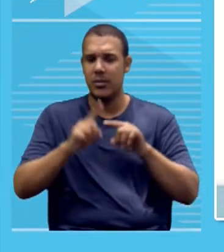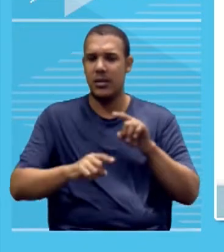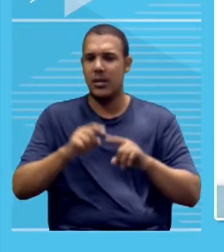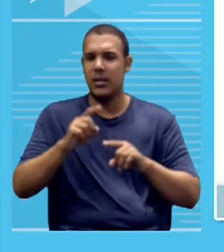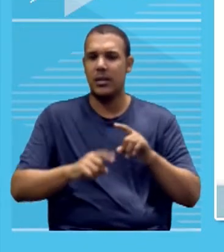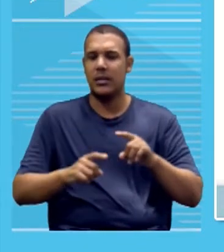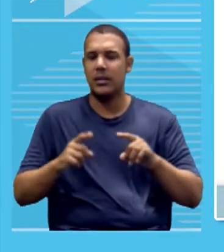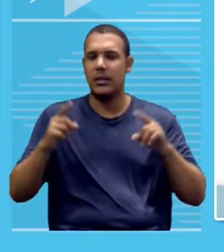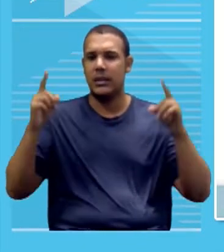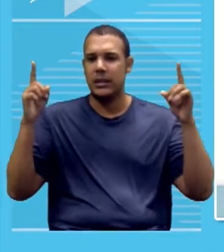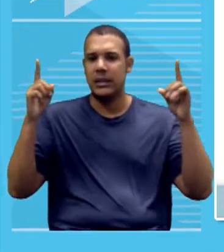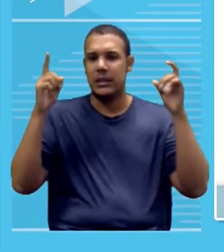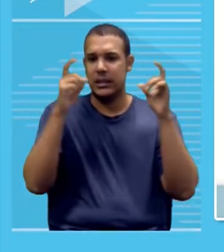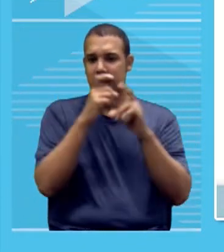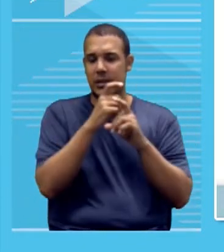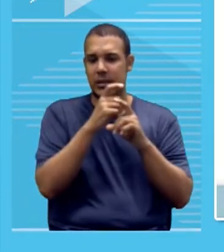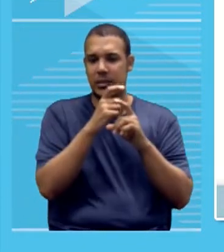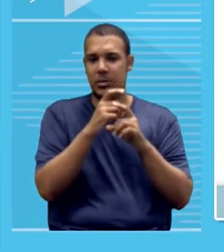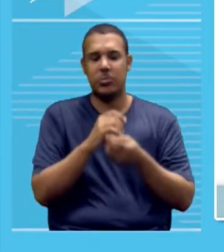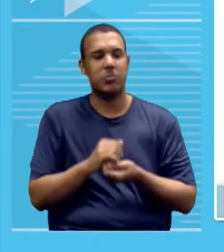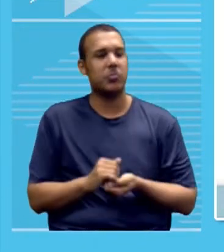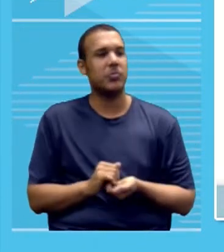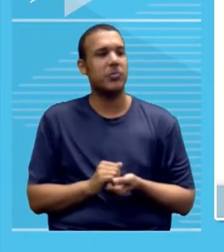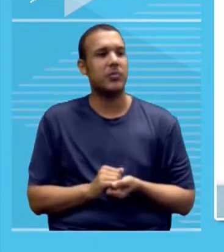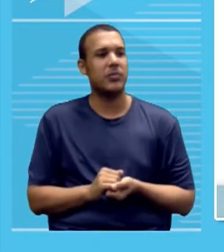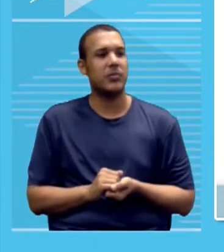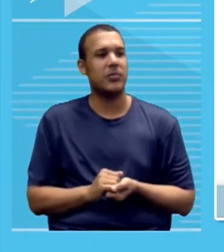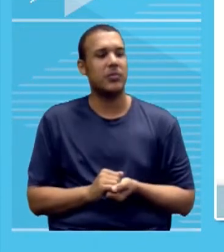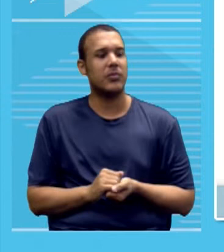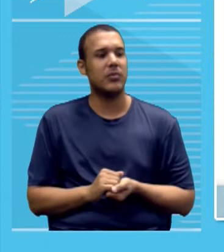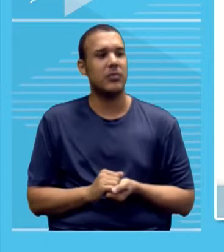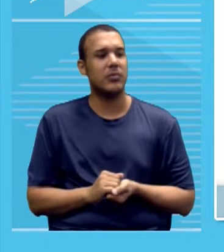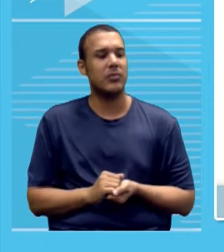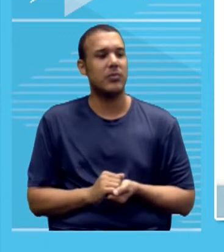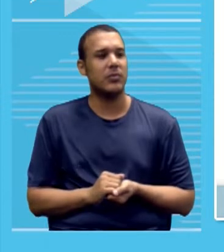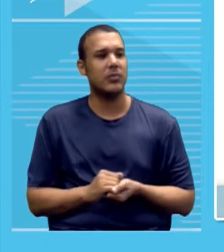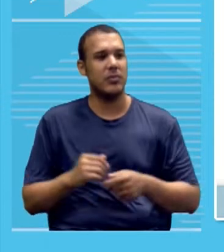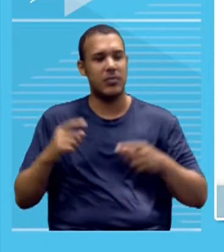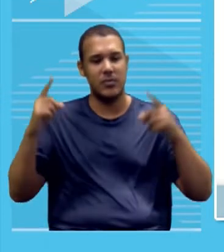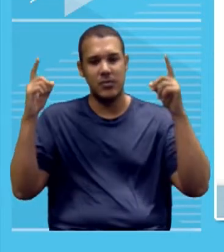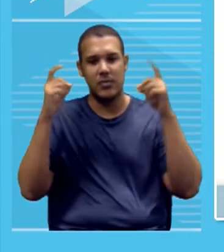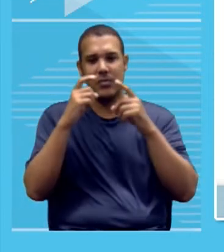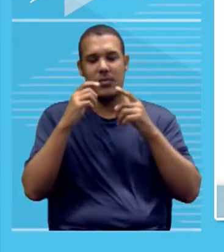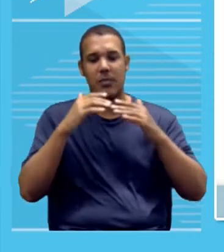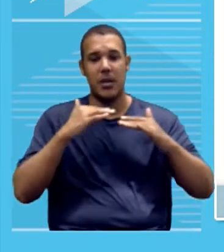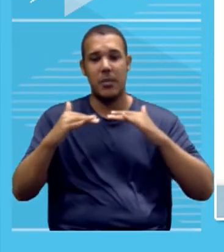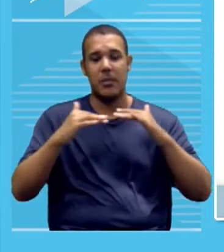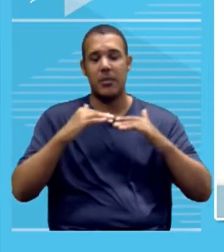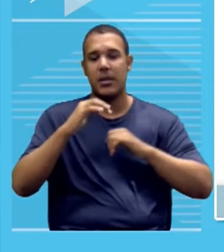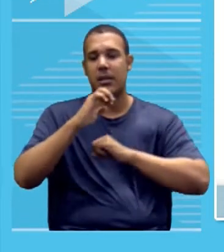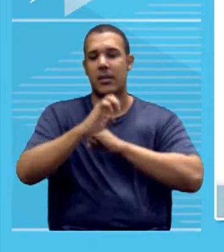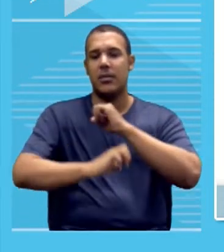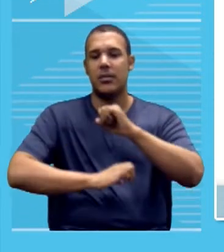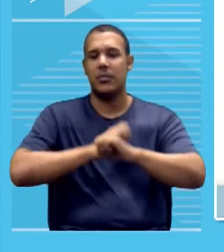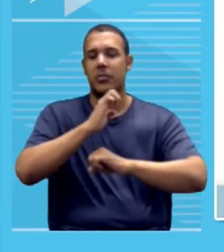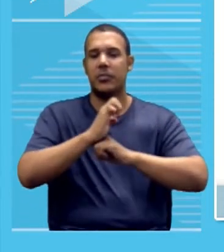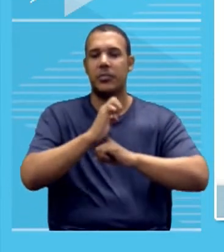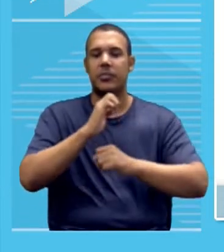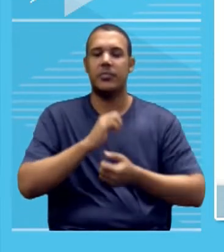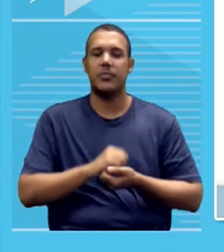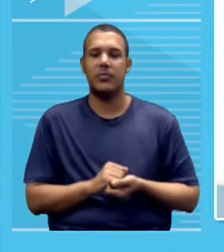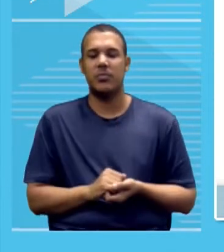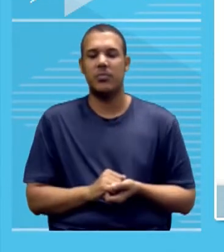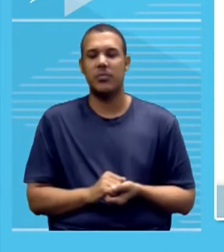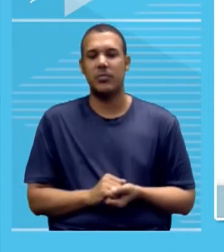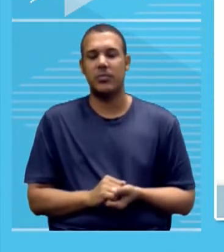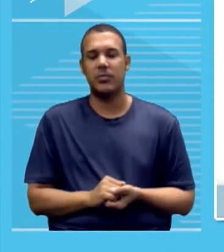dificultam, olha aí, materiais que dificultam a movimentação do elétron. Em momento